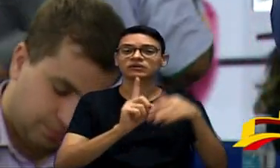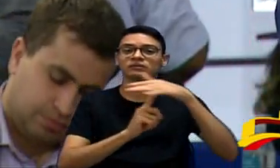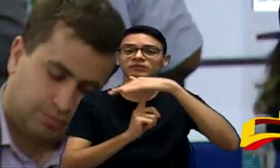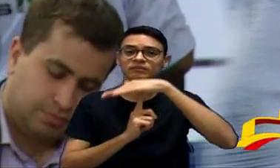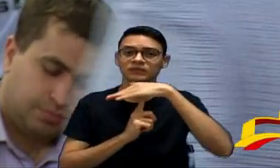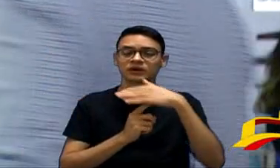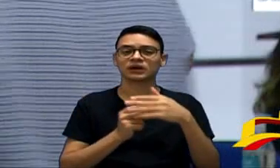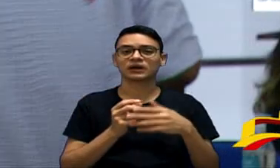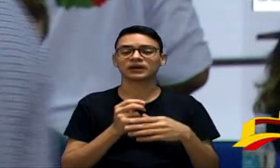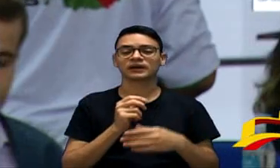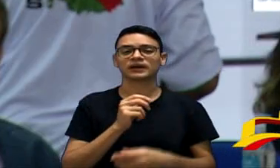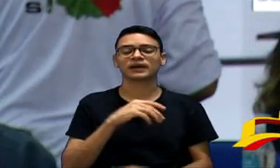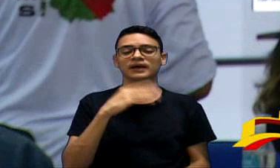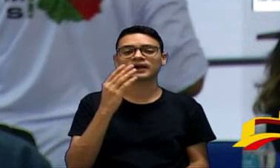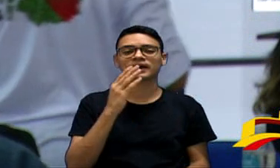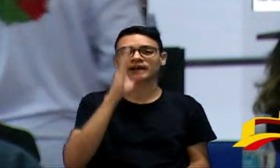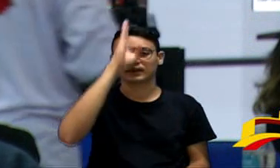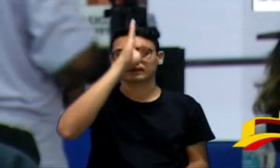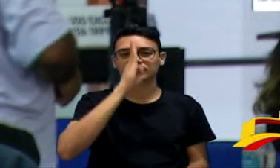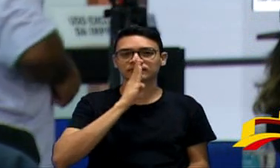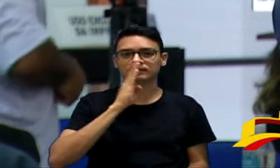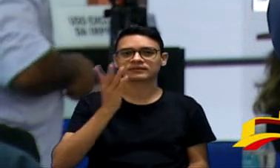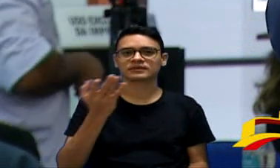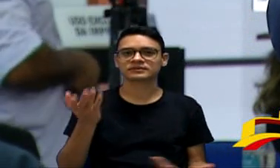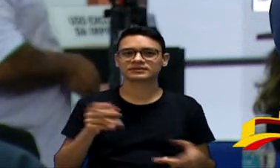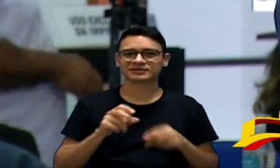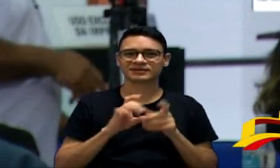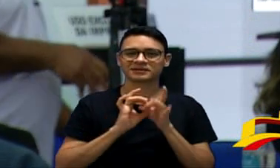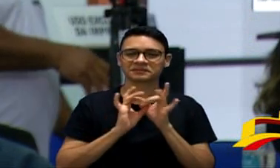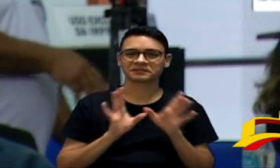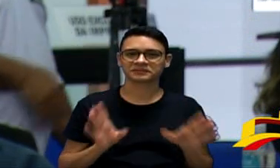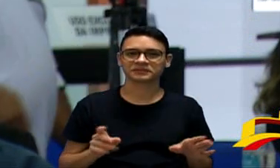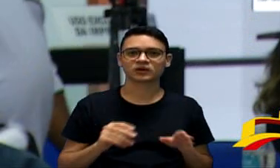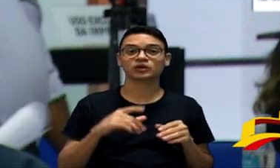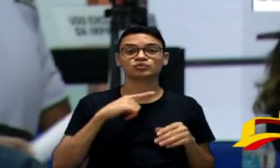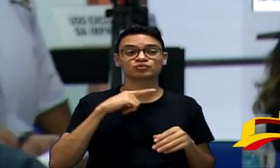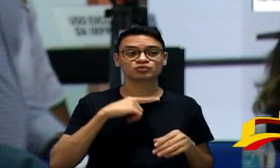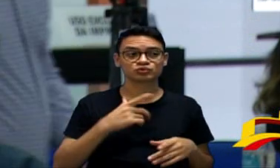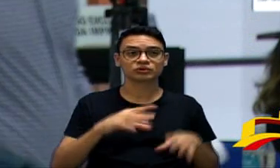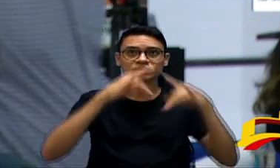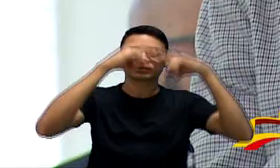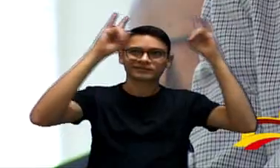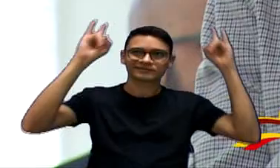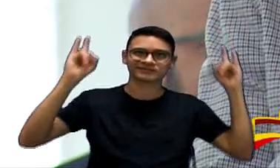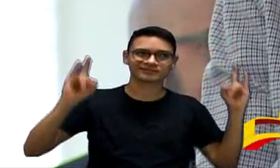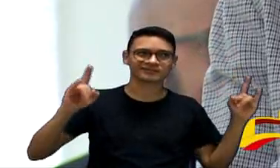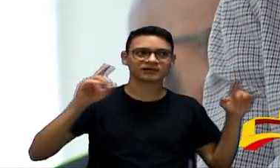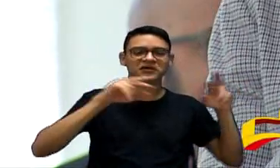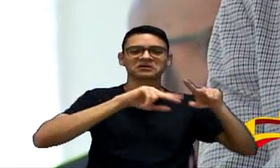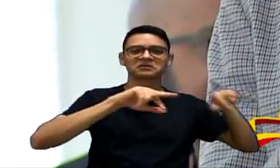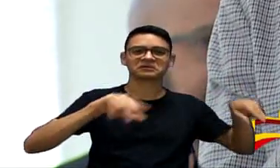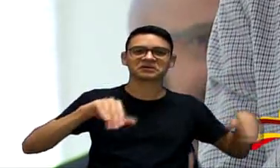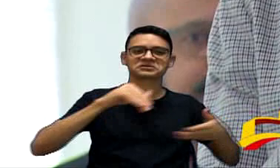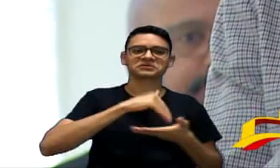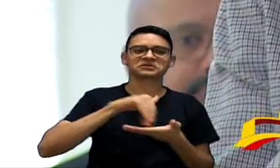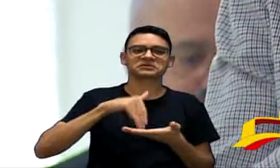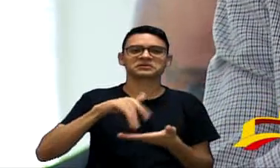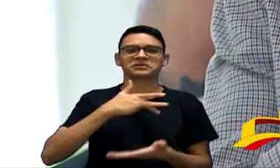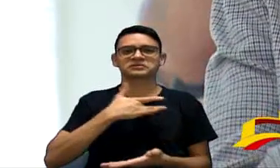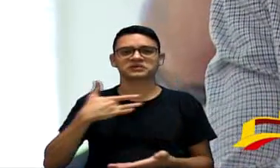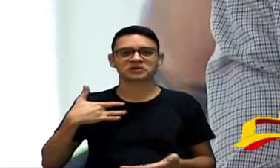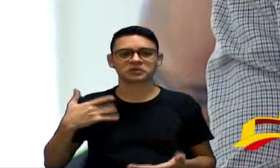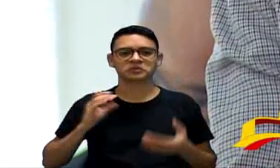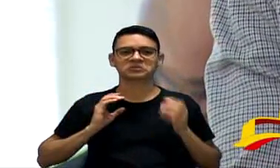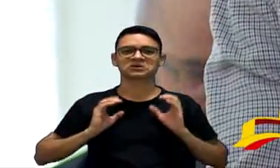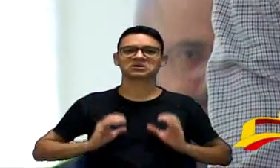lugar separado, onde não... Ali não incomodou ninguém. Tinha barracas, Secretaria da Saúde, Secretaria da